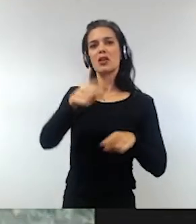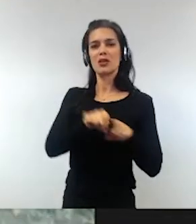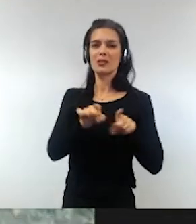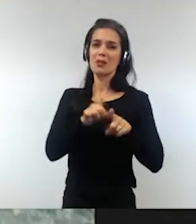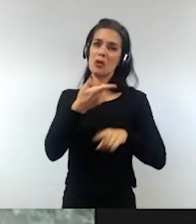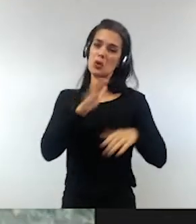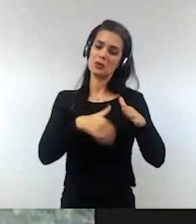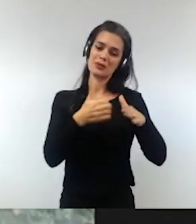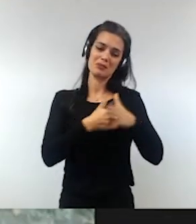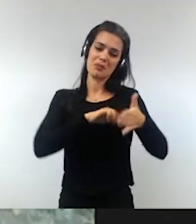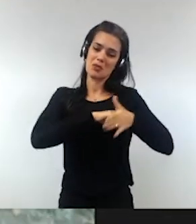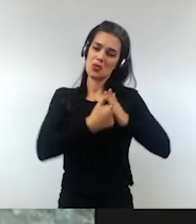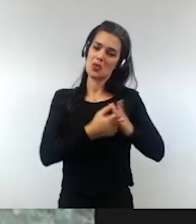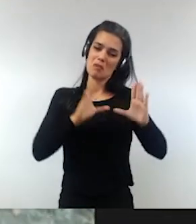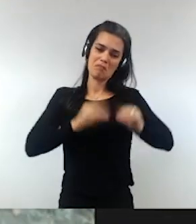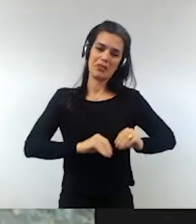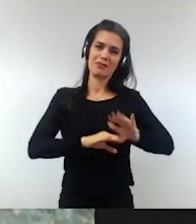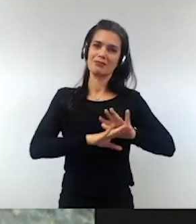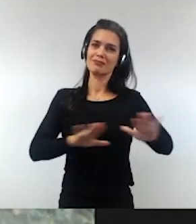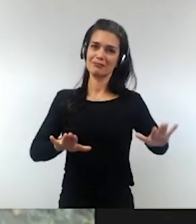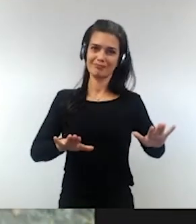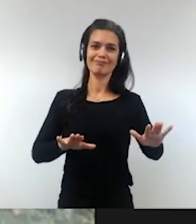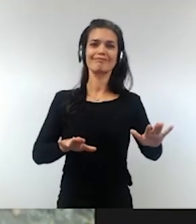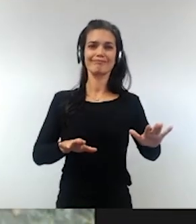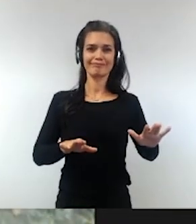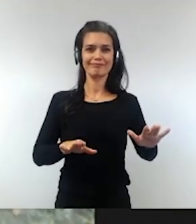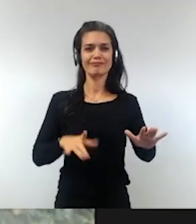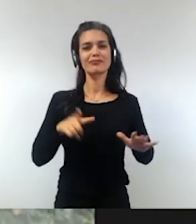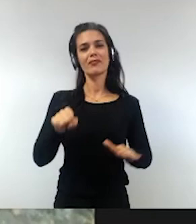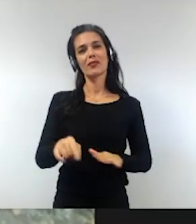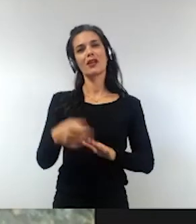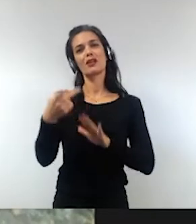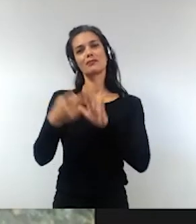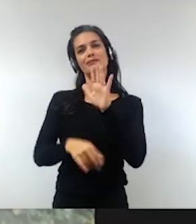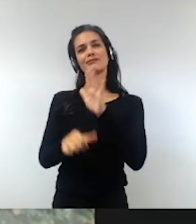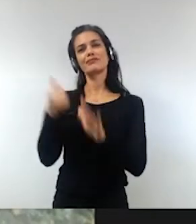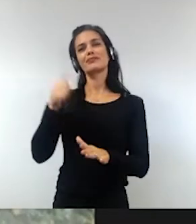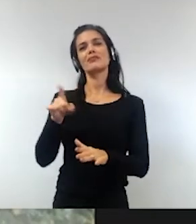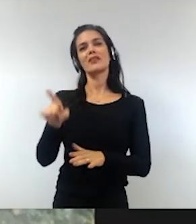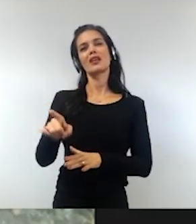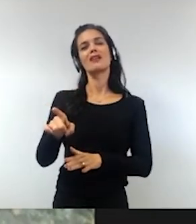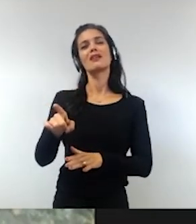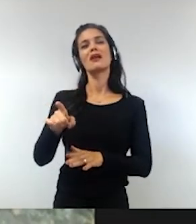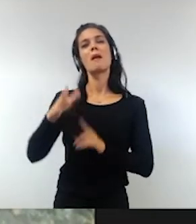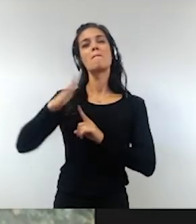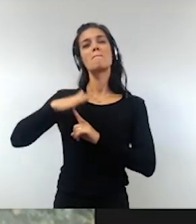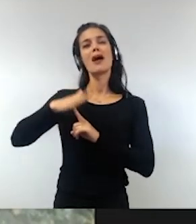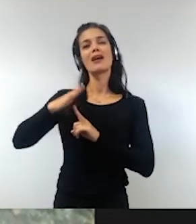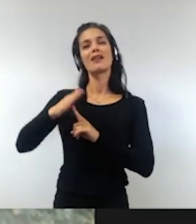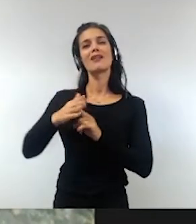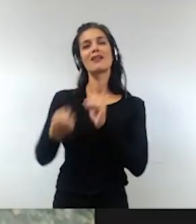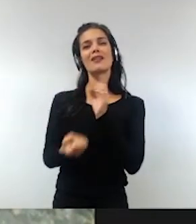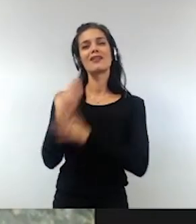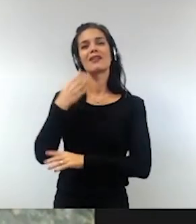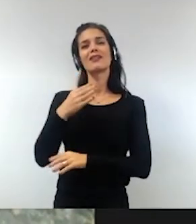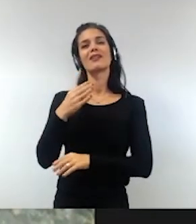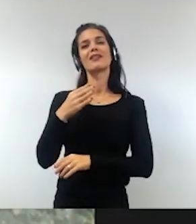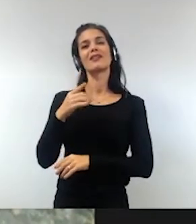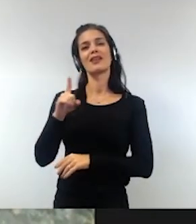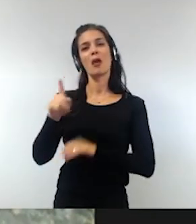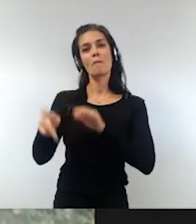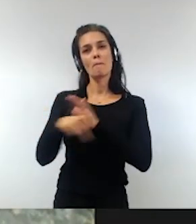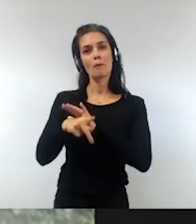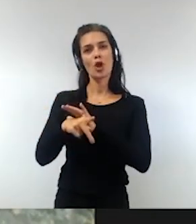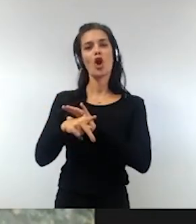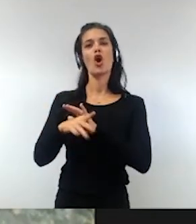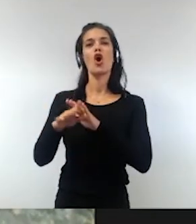estão fechando as portas. Então, o projeto pioneiro do Tribunal de Justiça do Paraná criou pela primeira vez o Sejusque